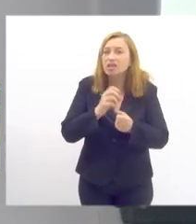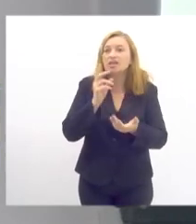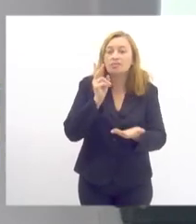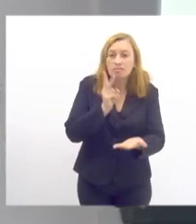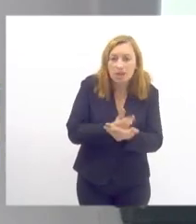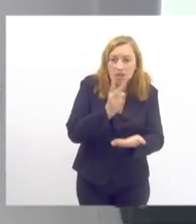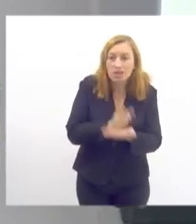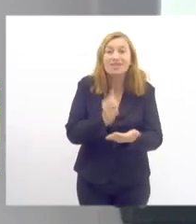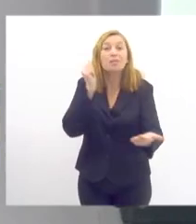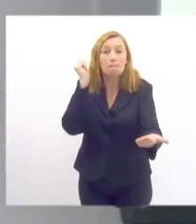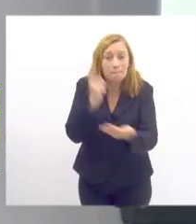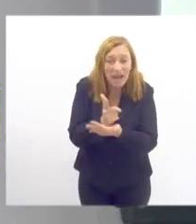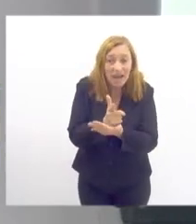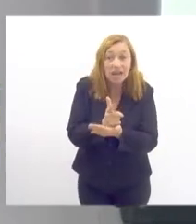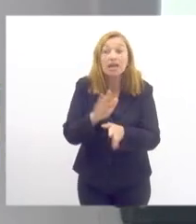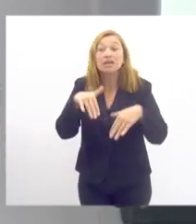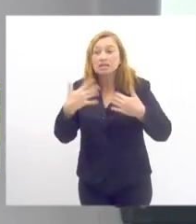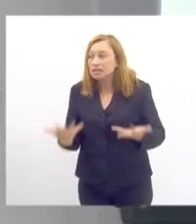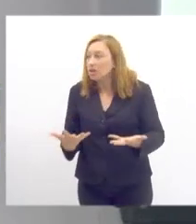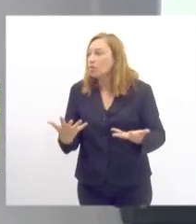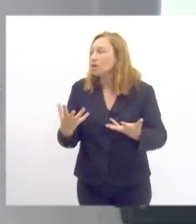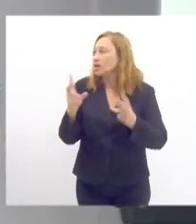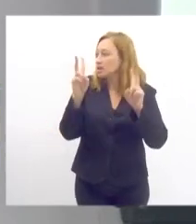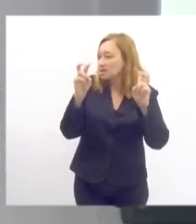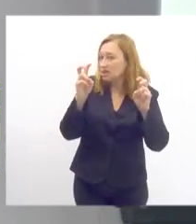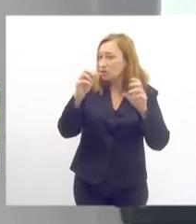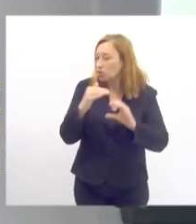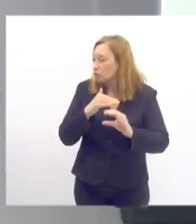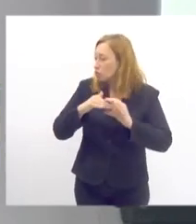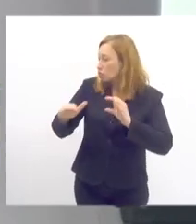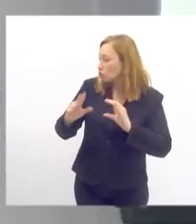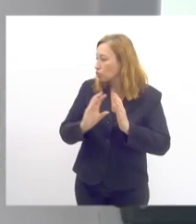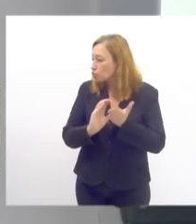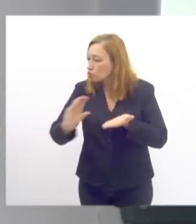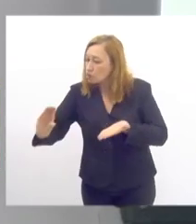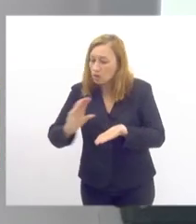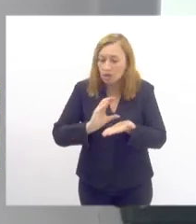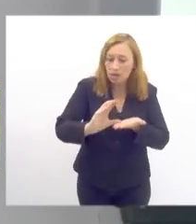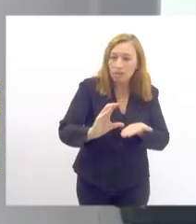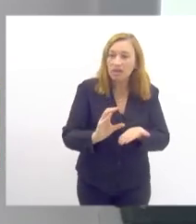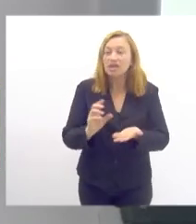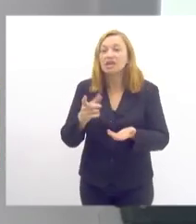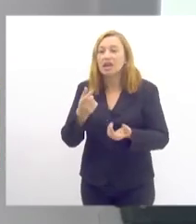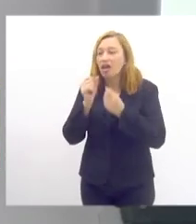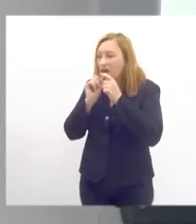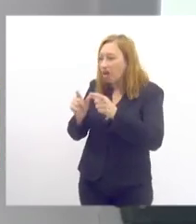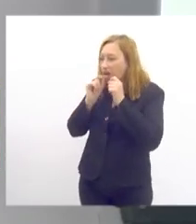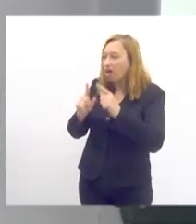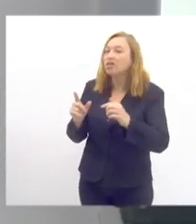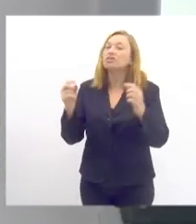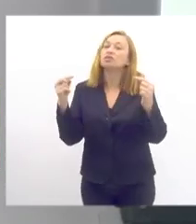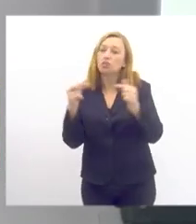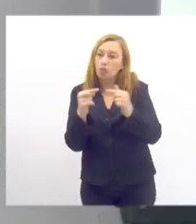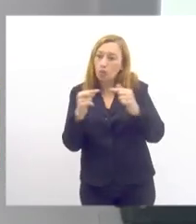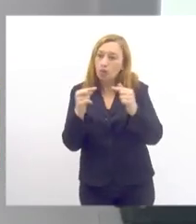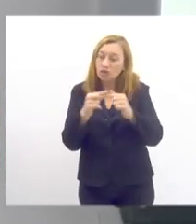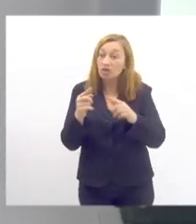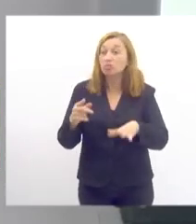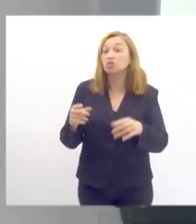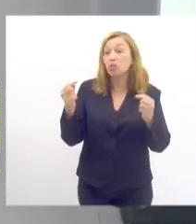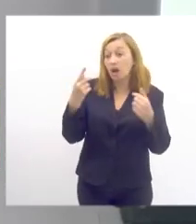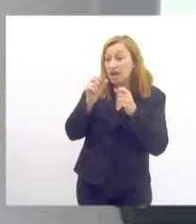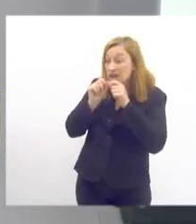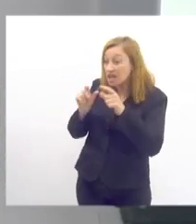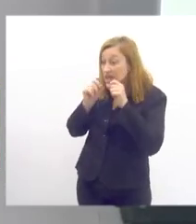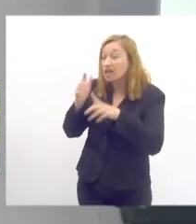paga. Então, essa questão dos repasses, que é muito criticada e a gente concorda com essas críticas, né? A gente